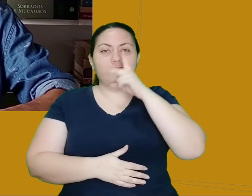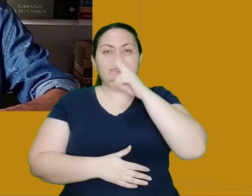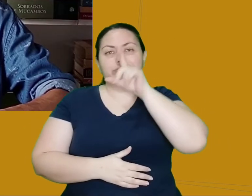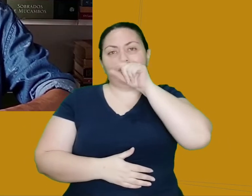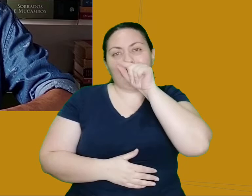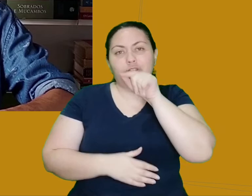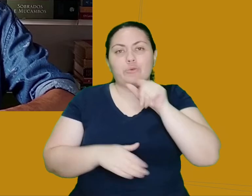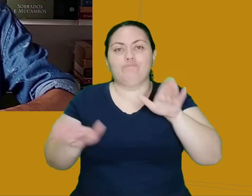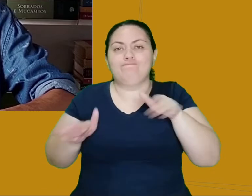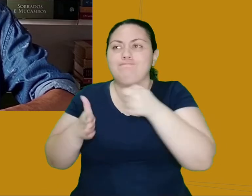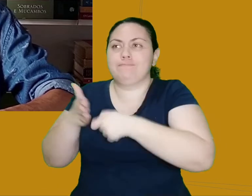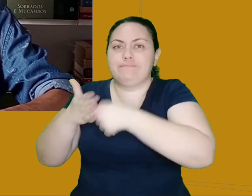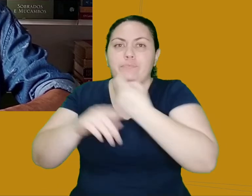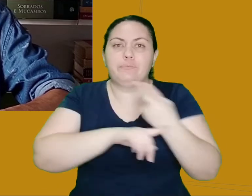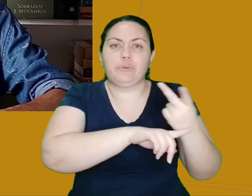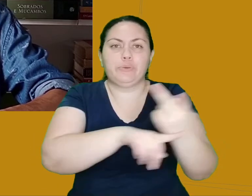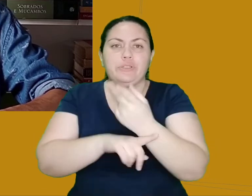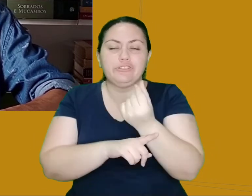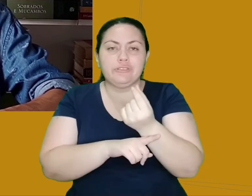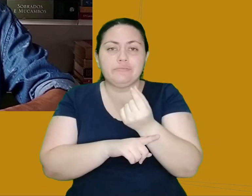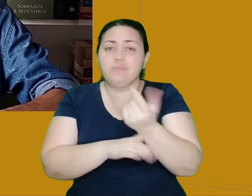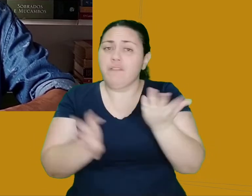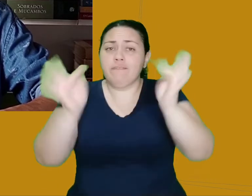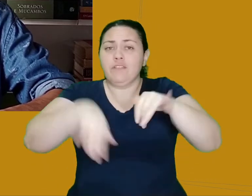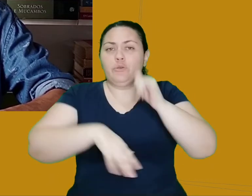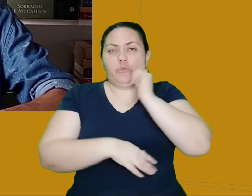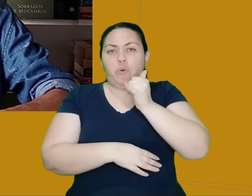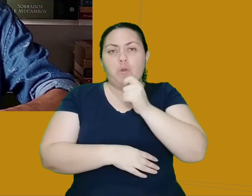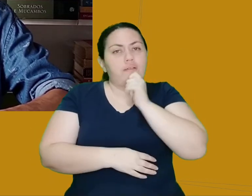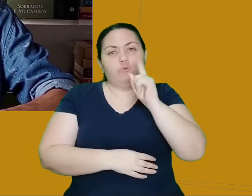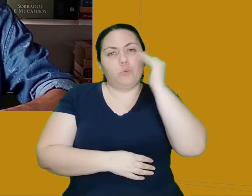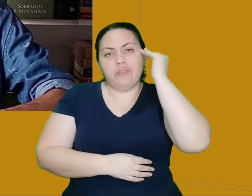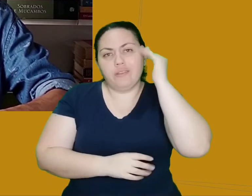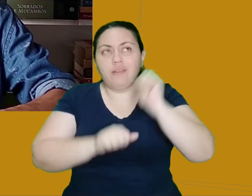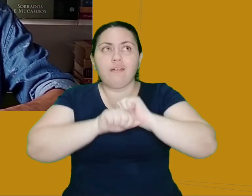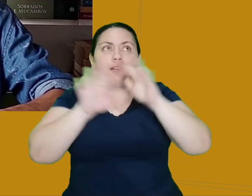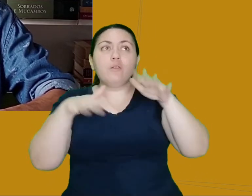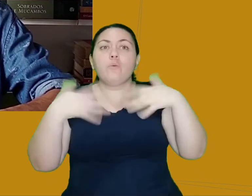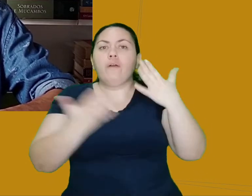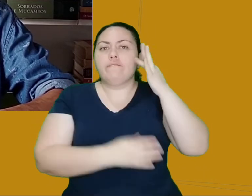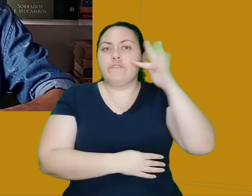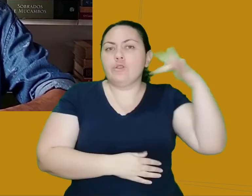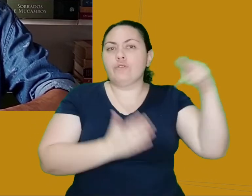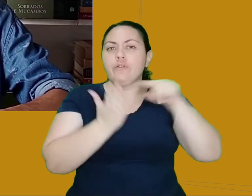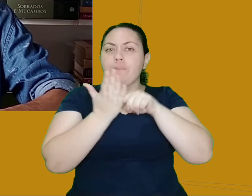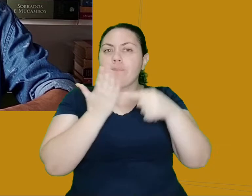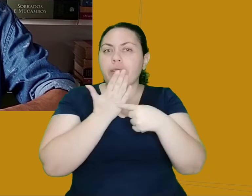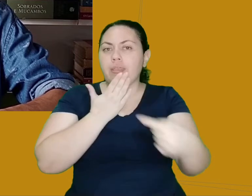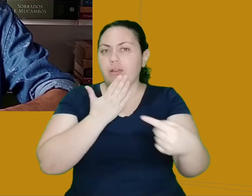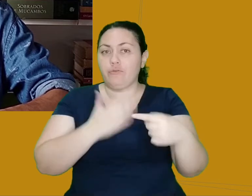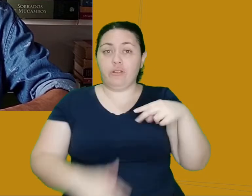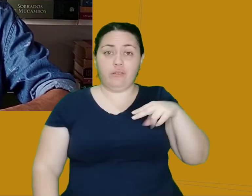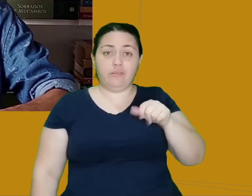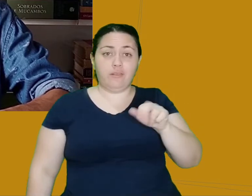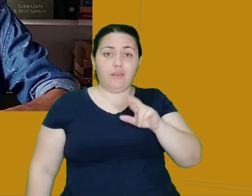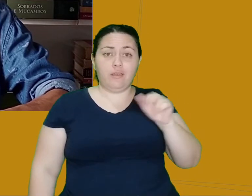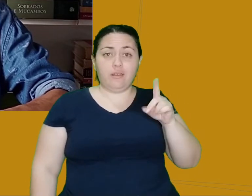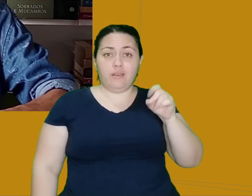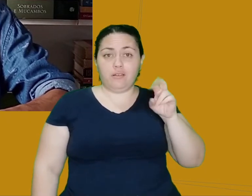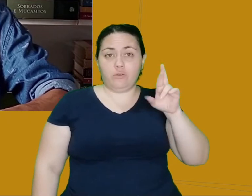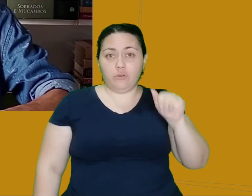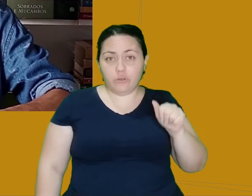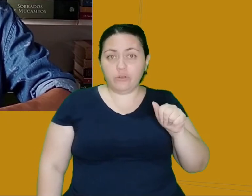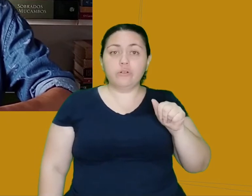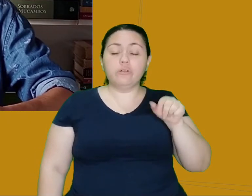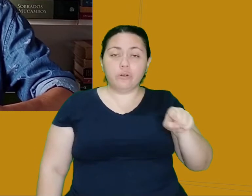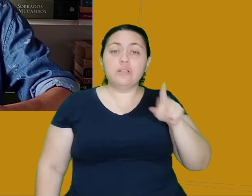do conto, e não conseguimos identificar de modo claro qual seria a sua filosofia. As referências filosóficas são apresentadas pelo narrador de modo